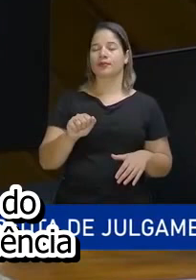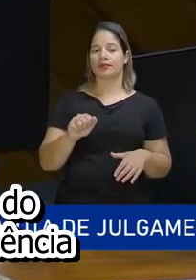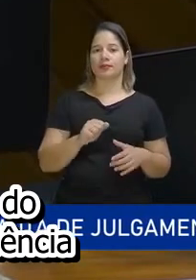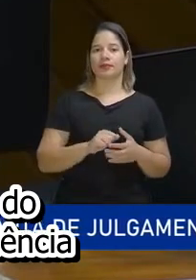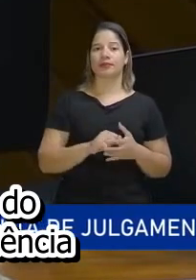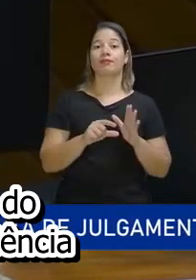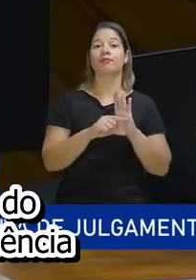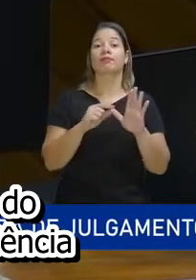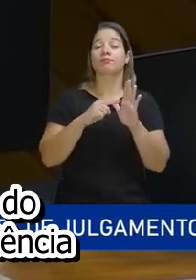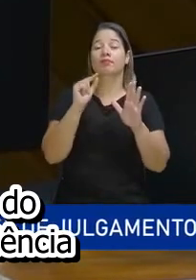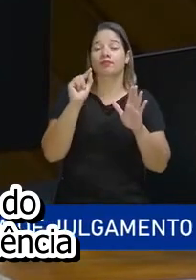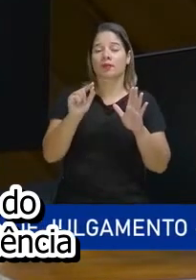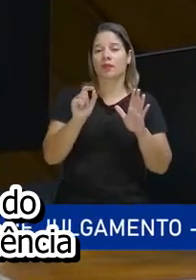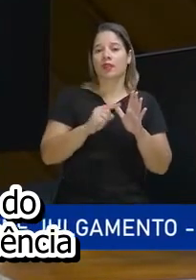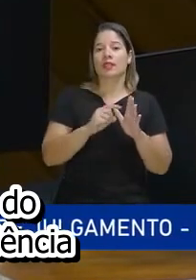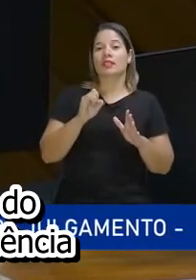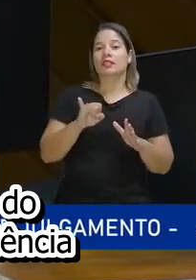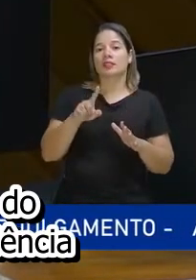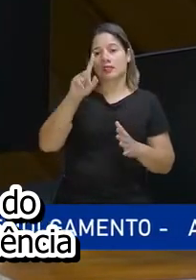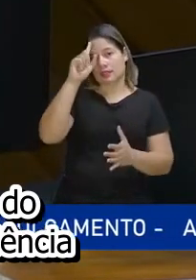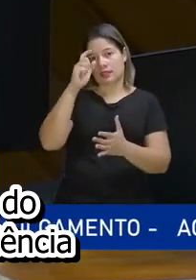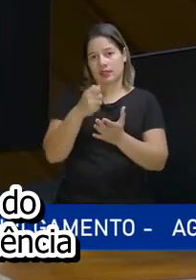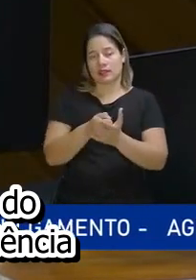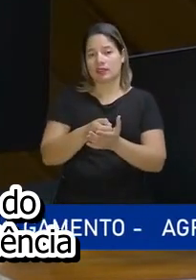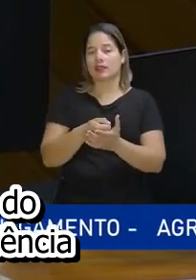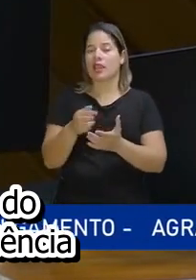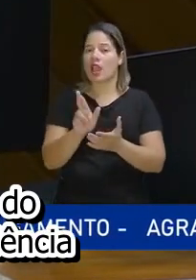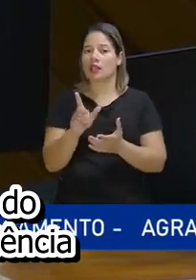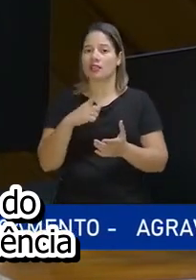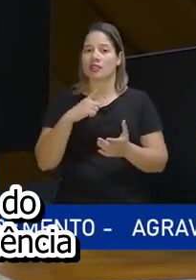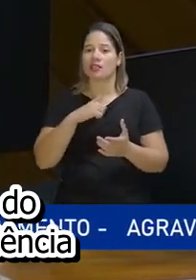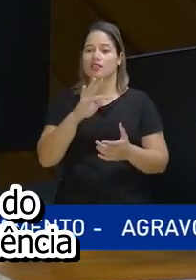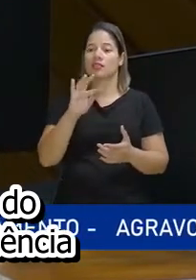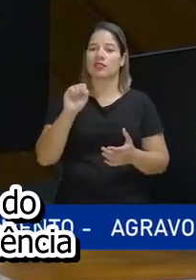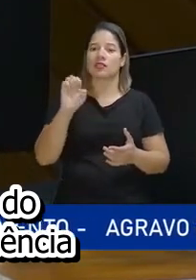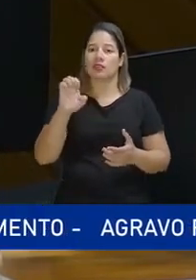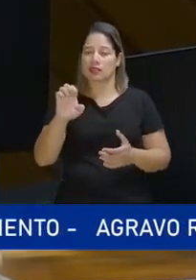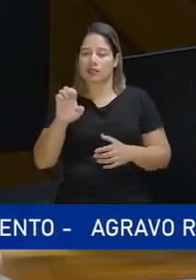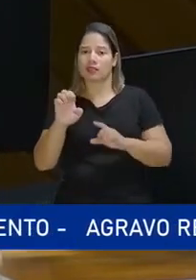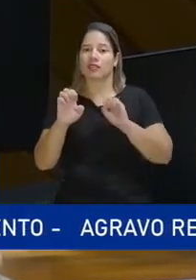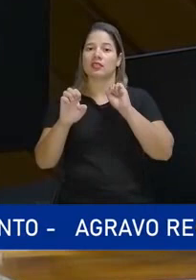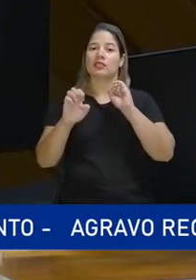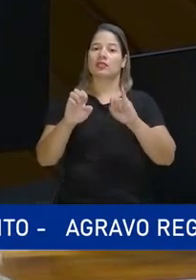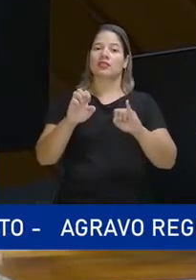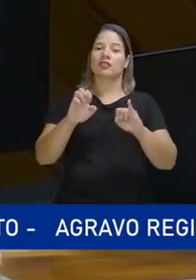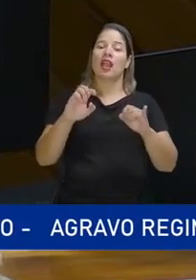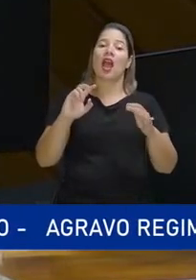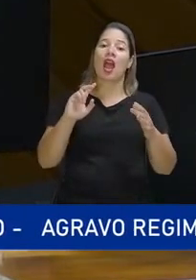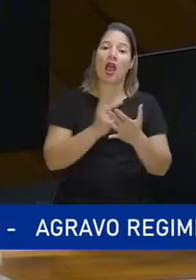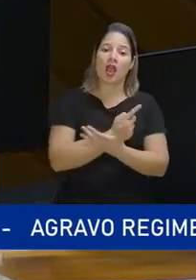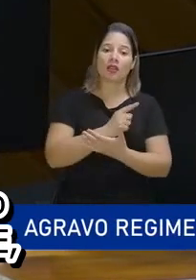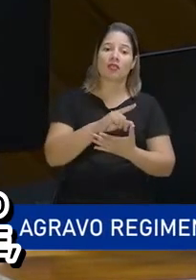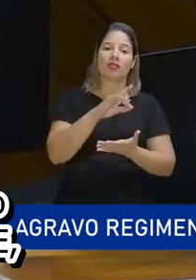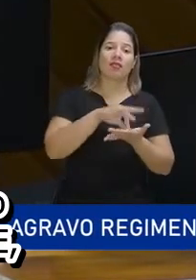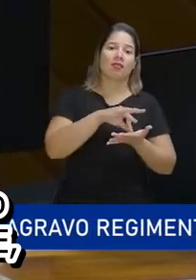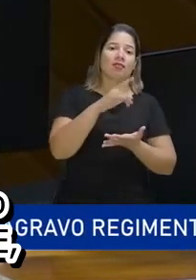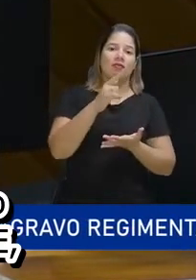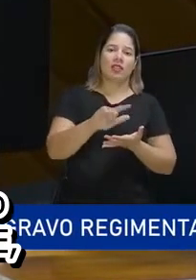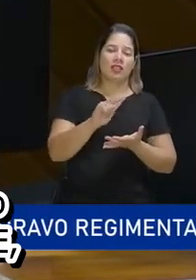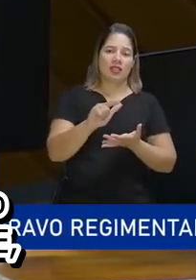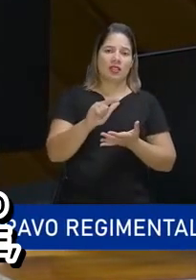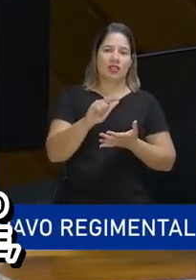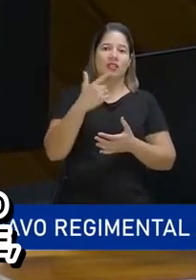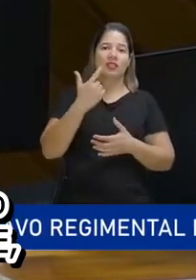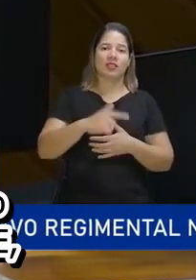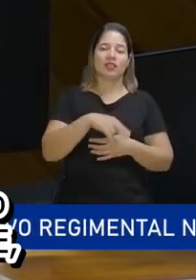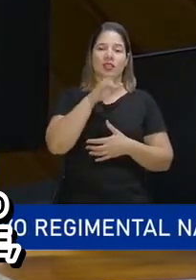é cabível a ação rescisória de decisões do Tribunal Superior Eleitoral que versem sobre a incidência de causa de inelegibilidade. Em tempo, ressalta-se